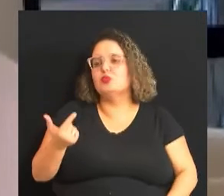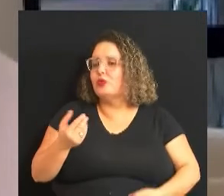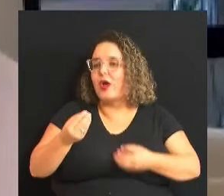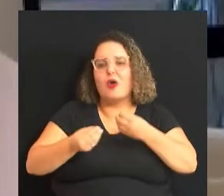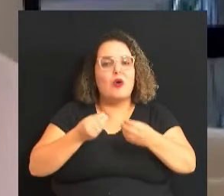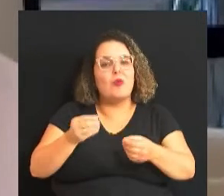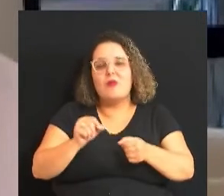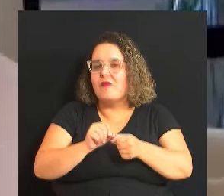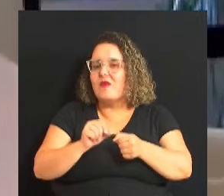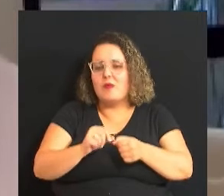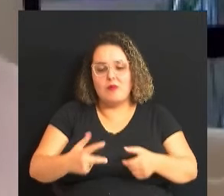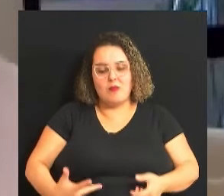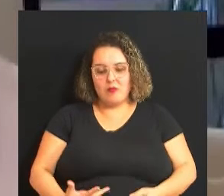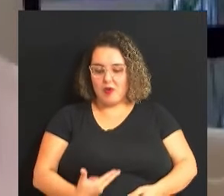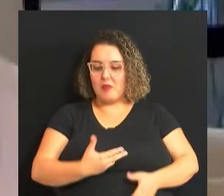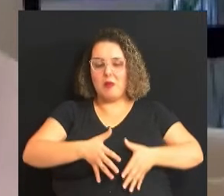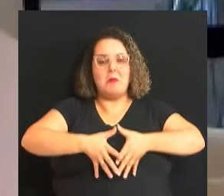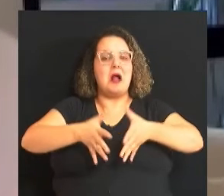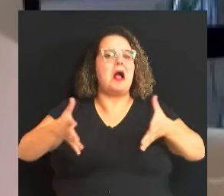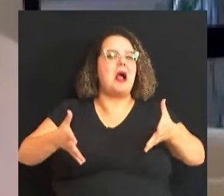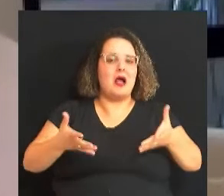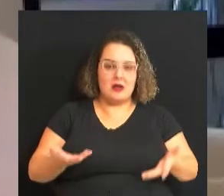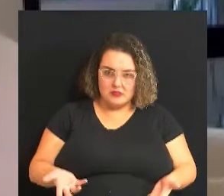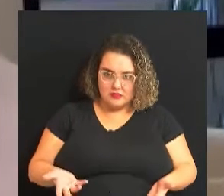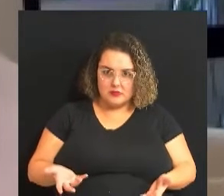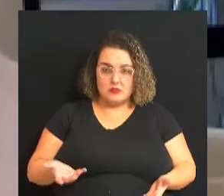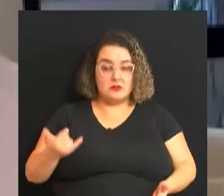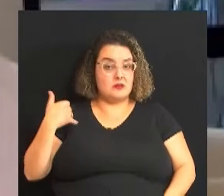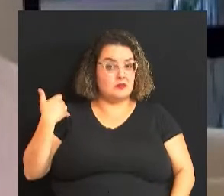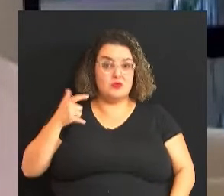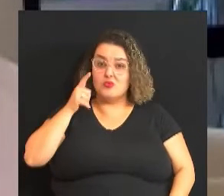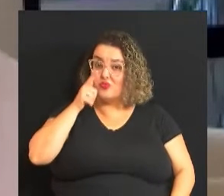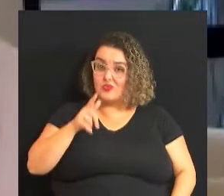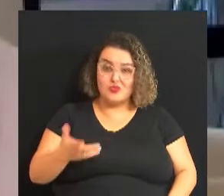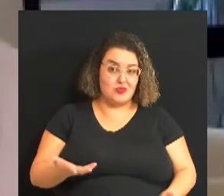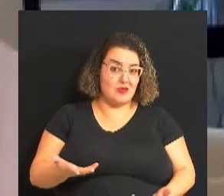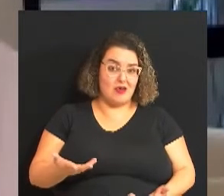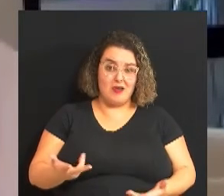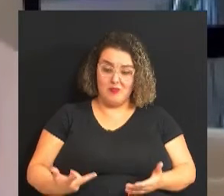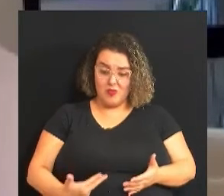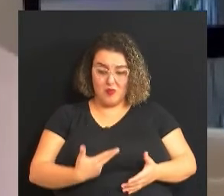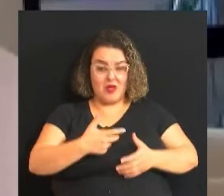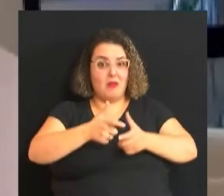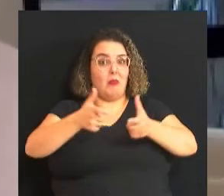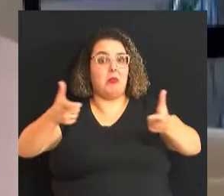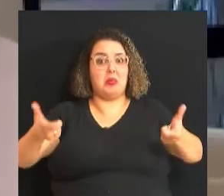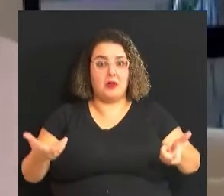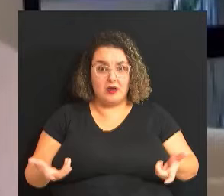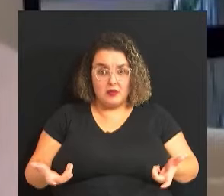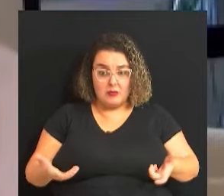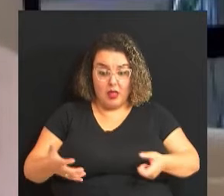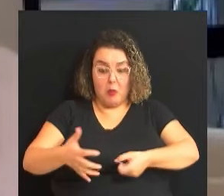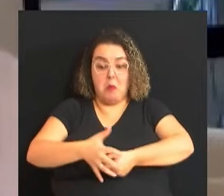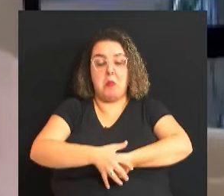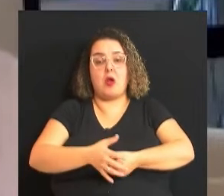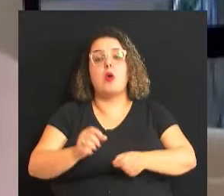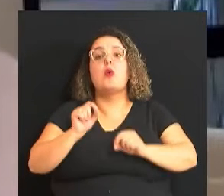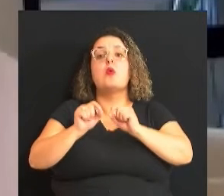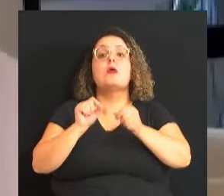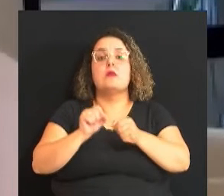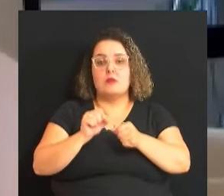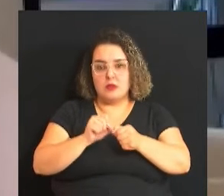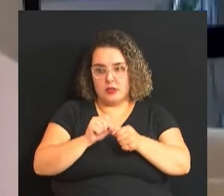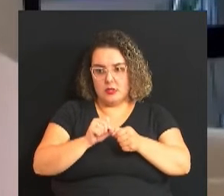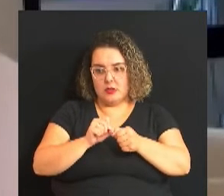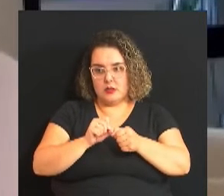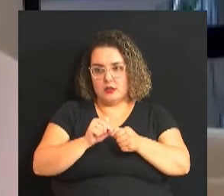nele. Às vezes uma pessoa com tanta idade assim não suporta uma operação grande, só que ele está obstruído. Daí o que eu vou fazer? Vou